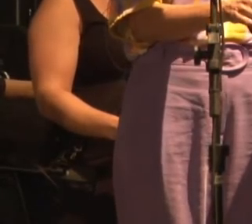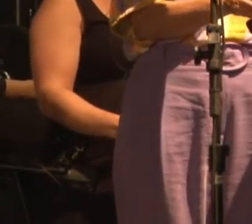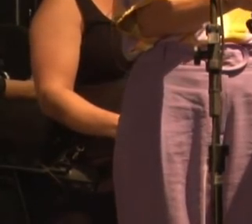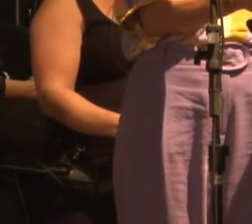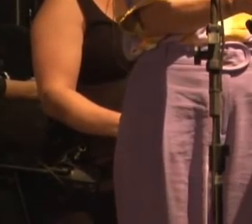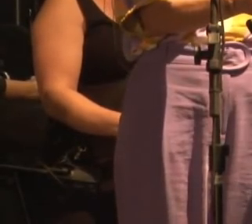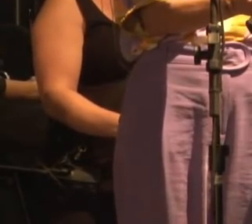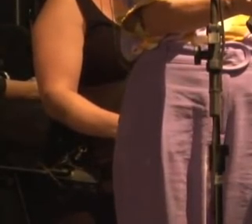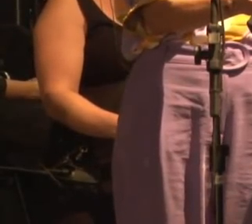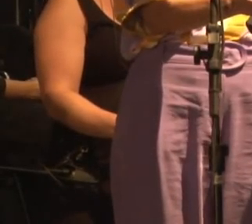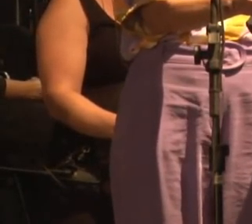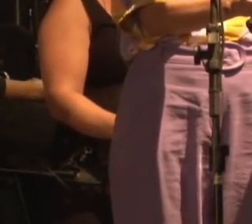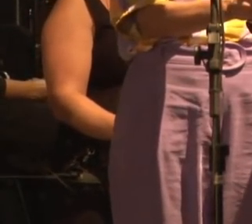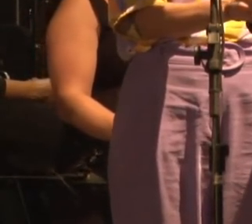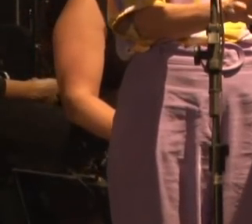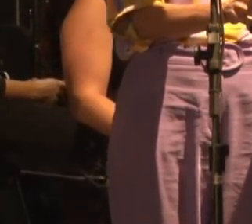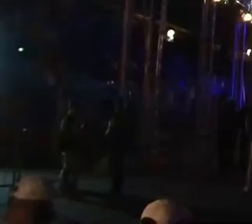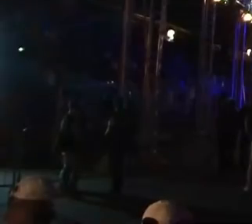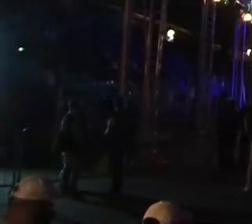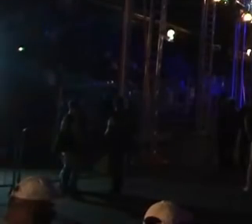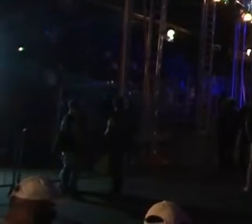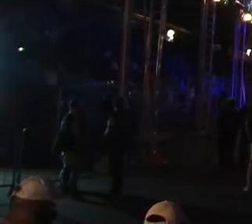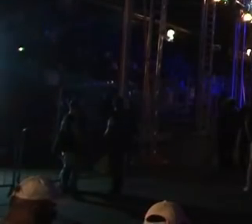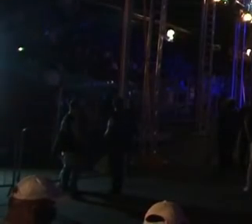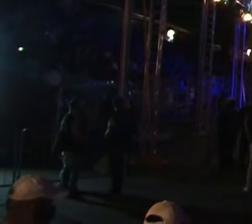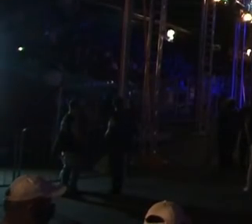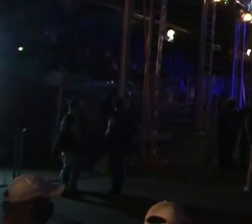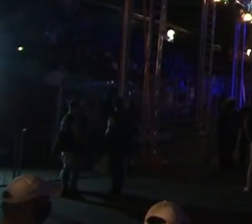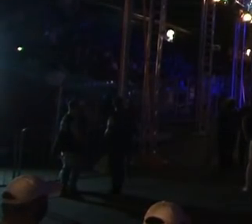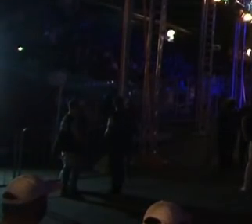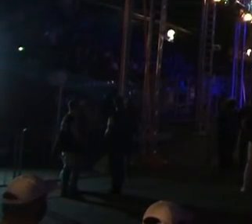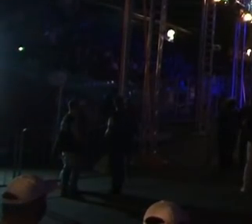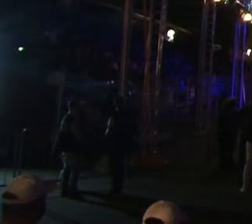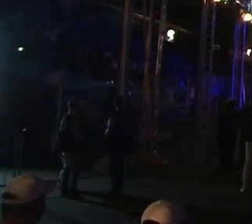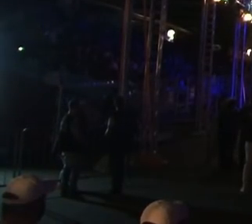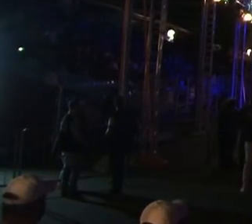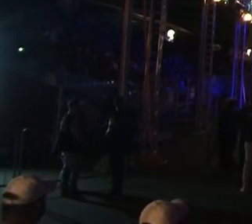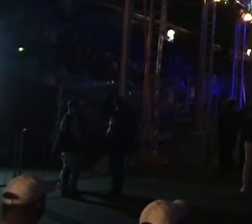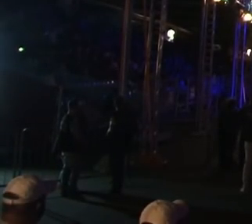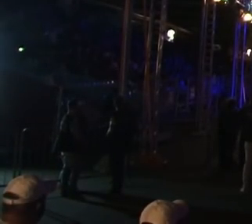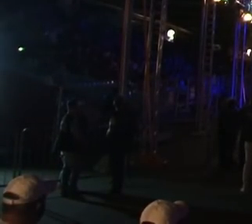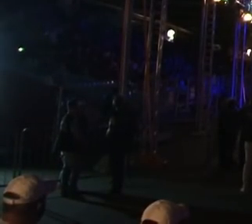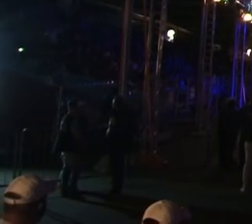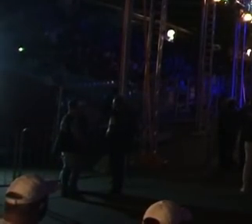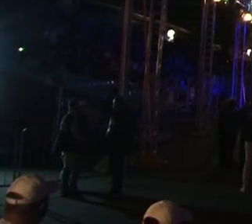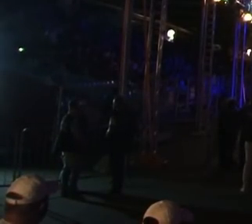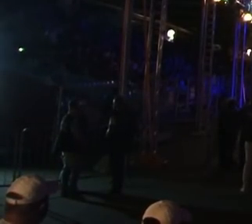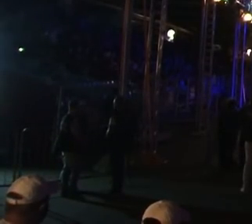imigrantes.